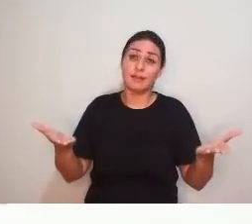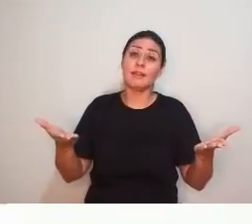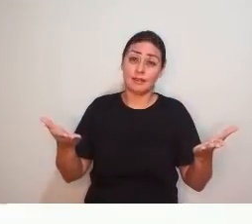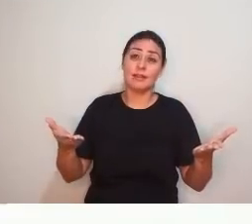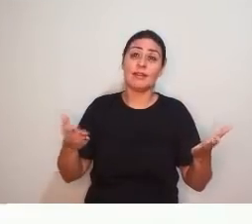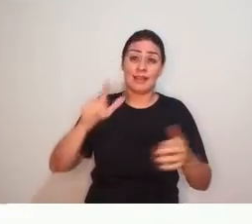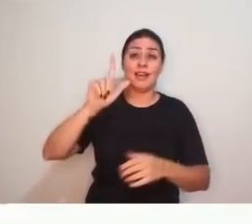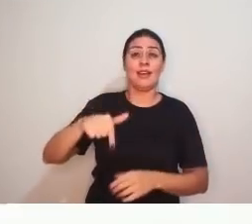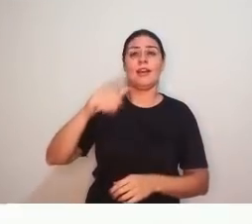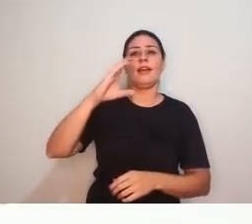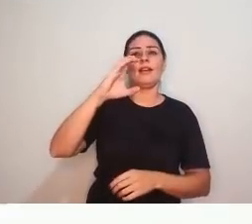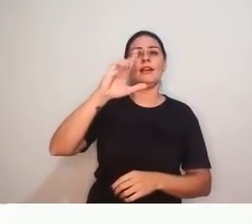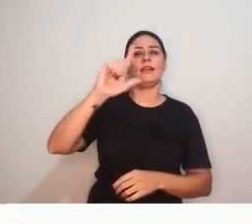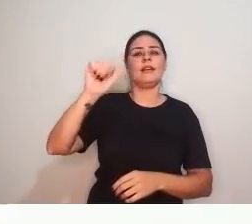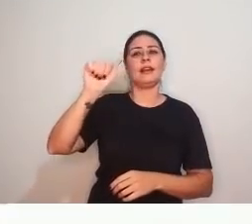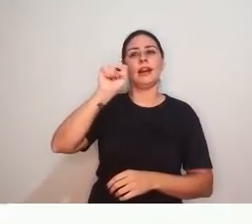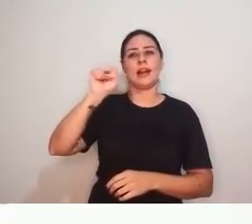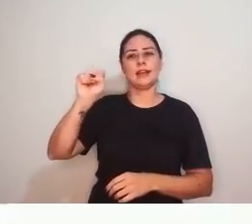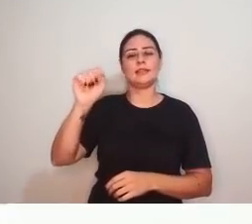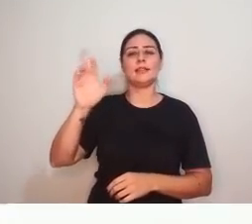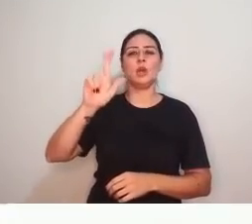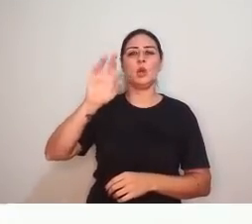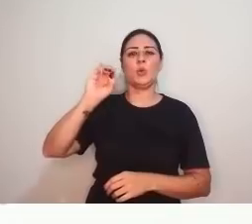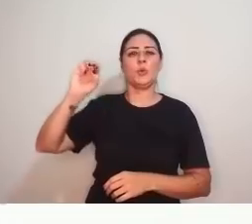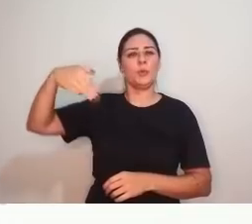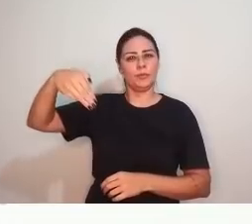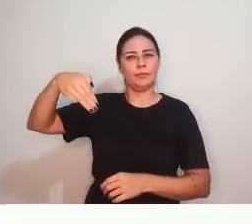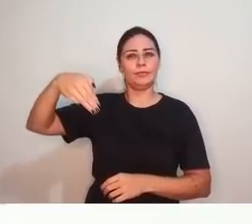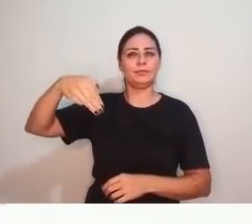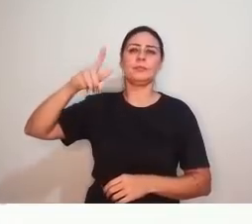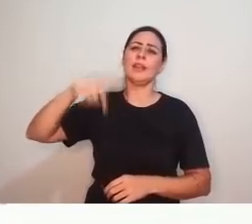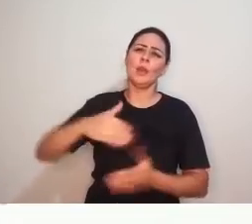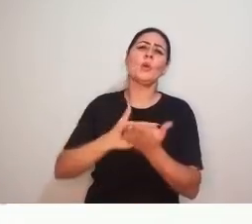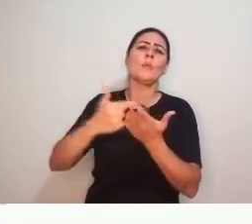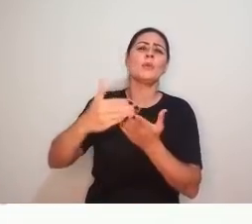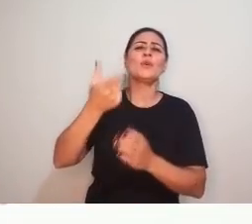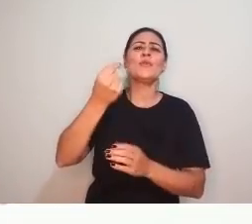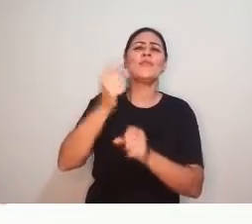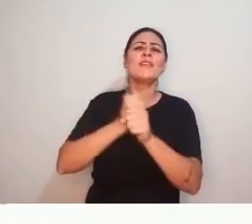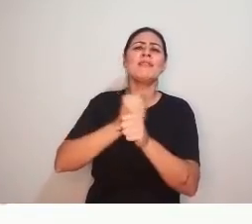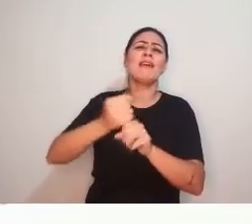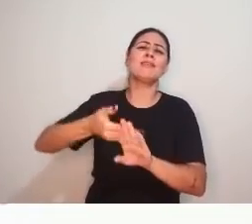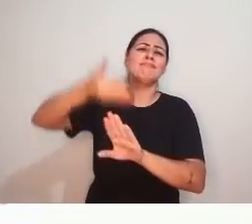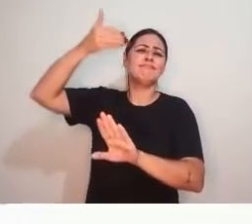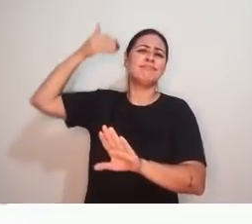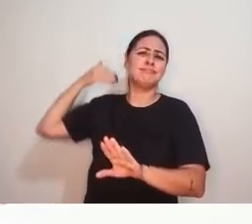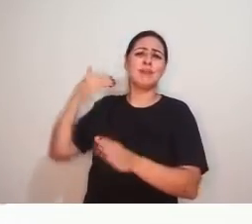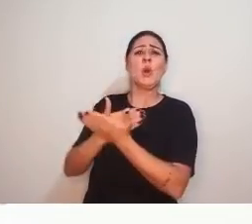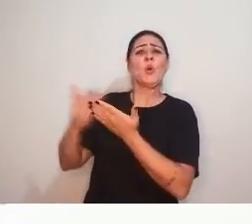ela ajuda para isso. É uma técnica muito bacana e que vem sendo usada aí nos últimos 20 anos. Começou lá